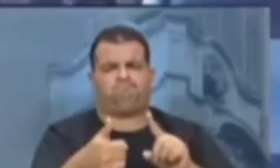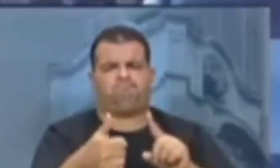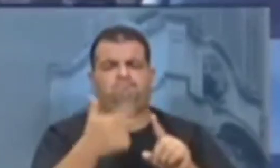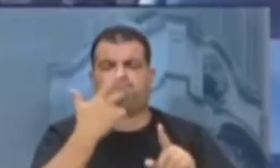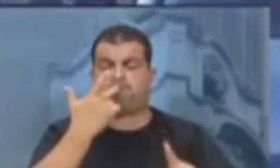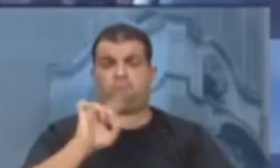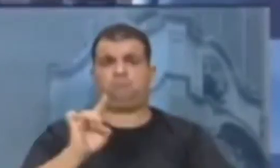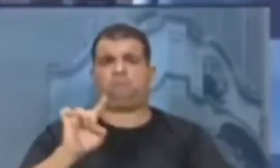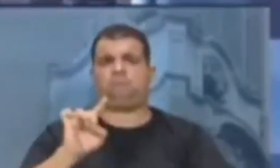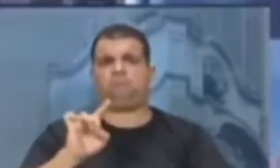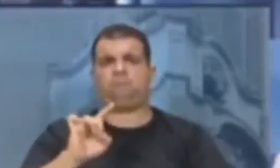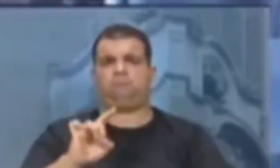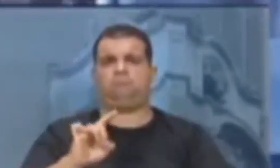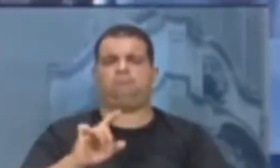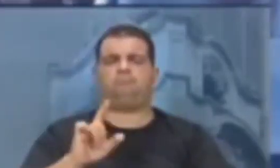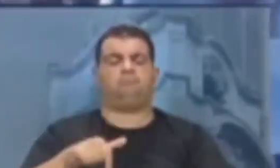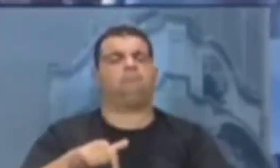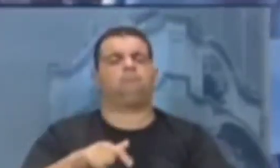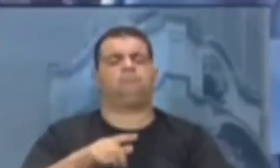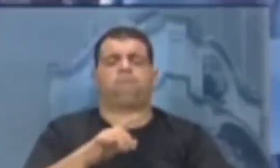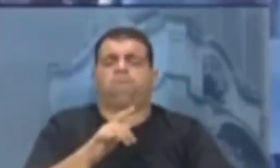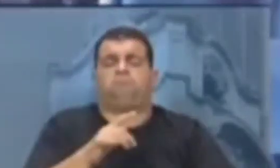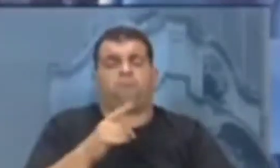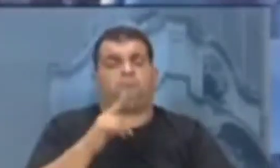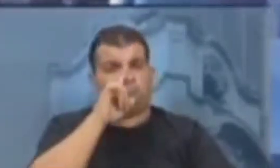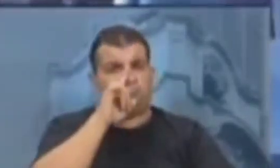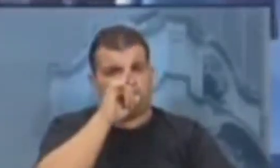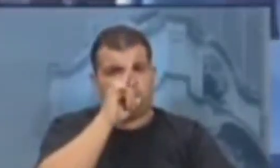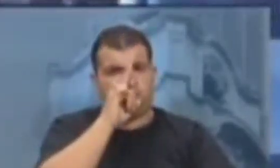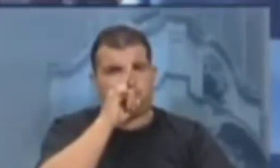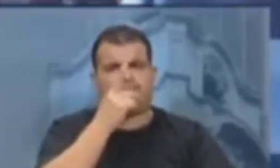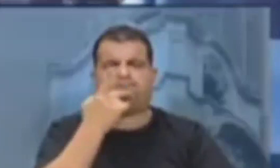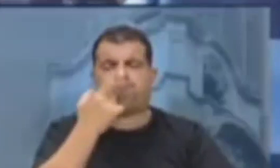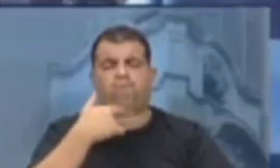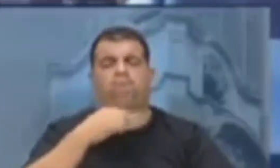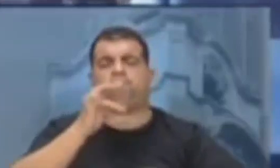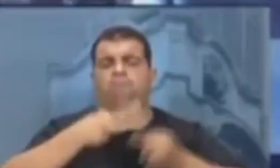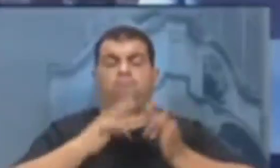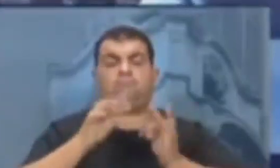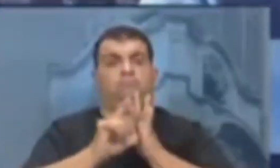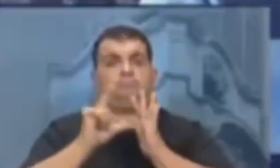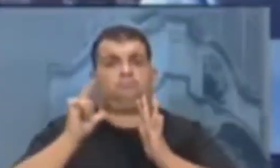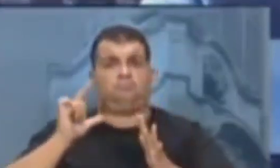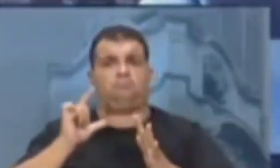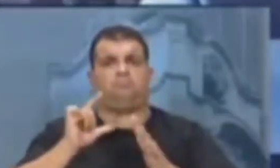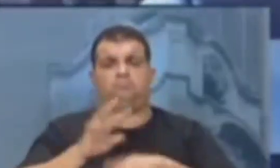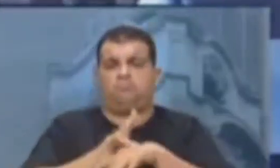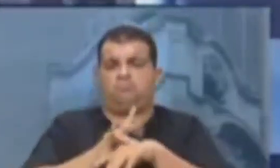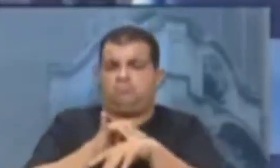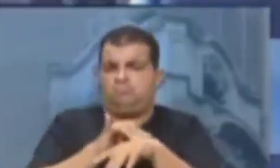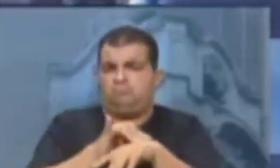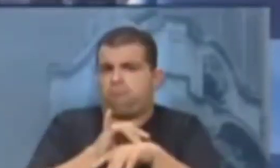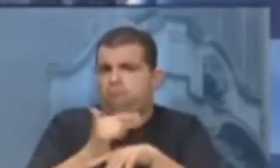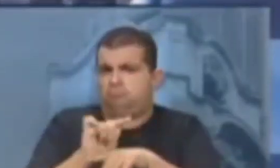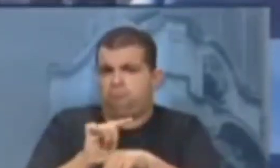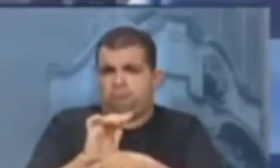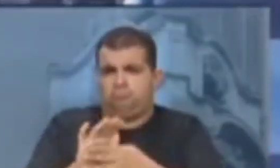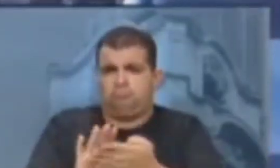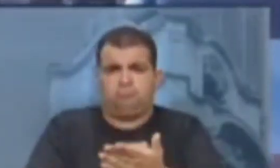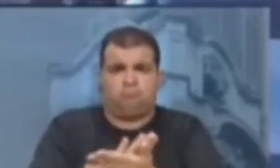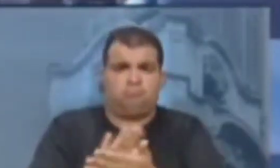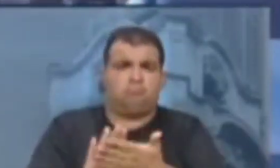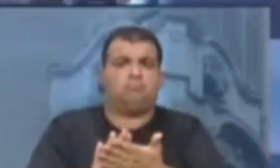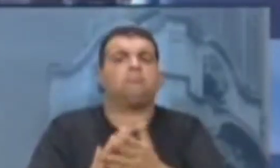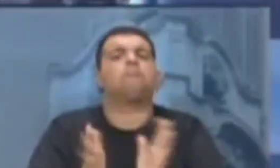risco, defender tratamento precoce nos coloca em risco, um tratamento precoce que não existe,